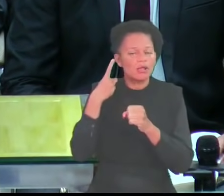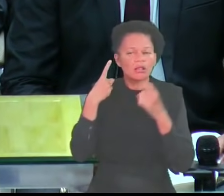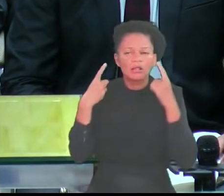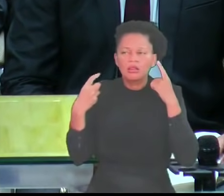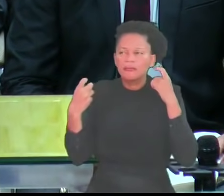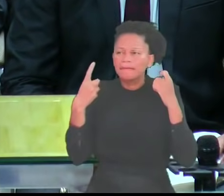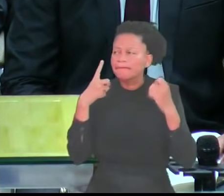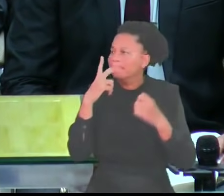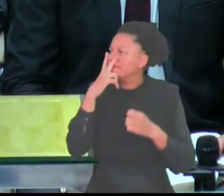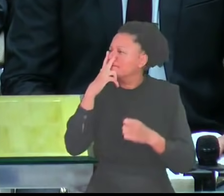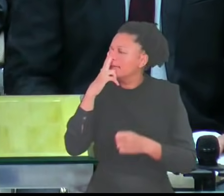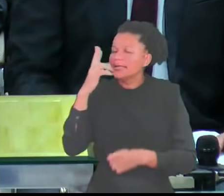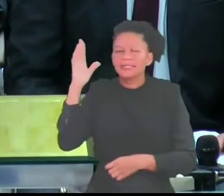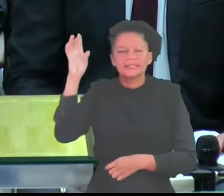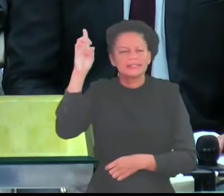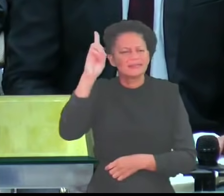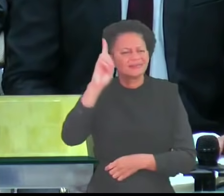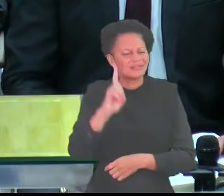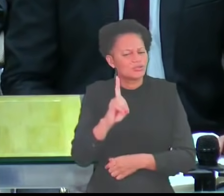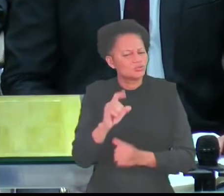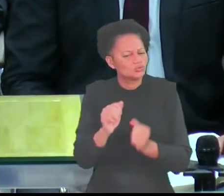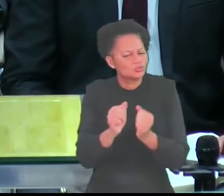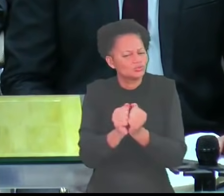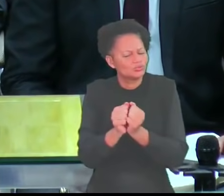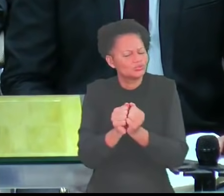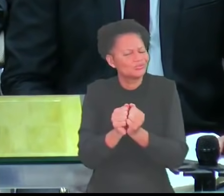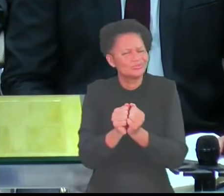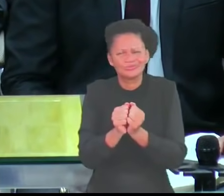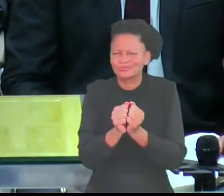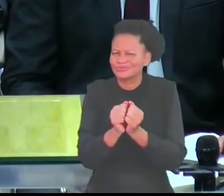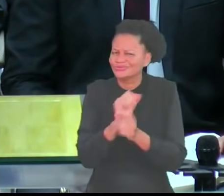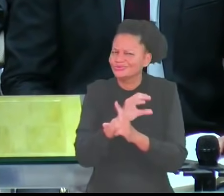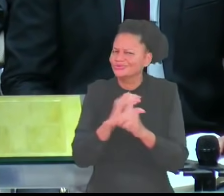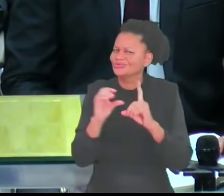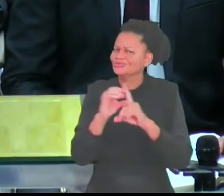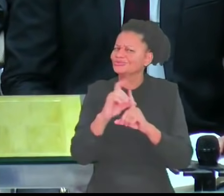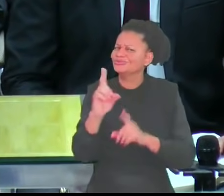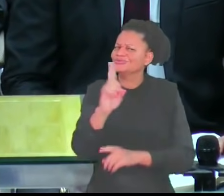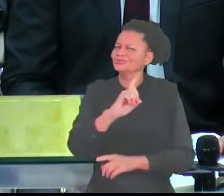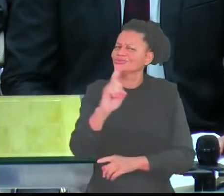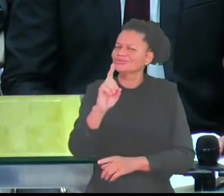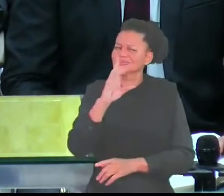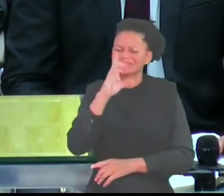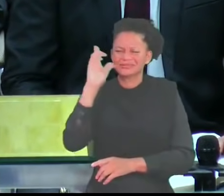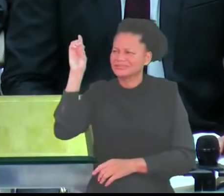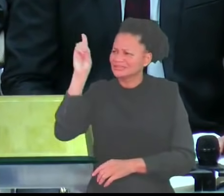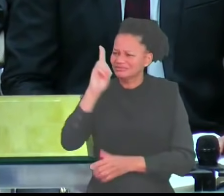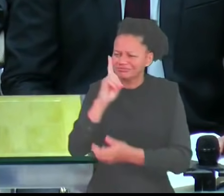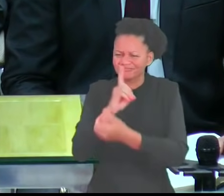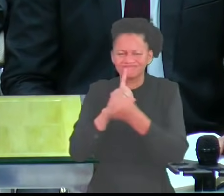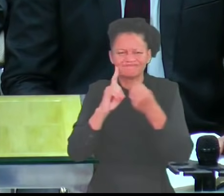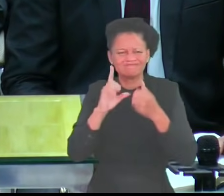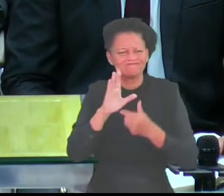Parece que Deus nem estava passando. Parece que Deus não estava se revelando.